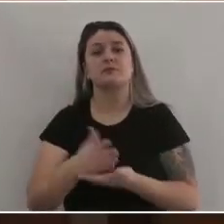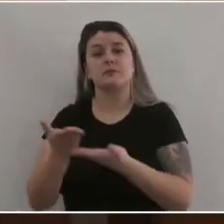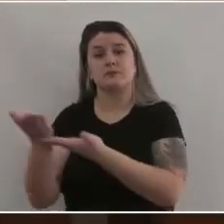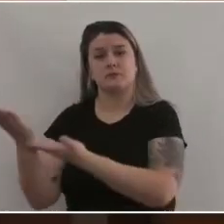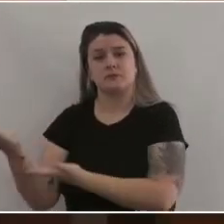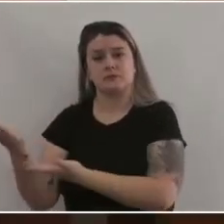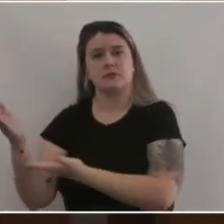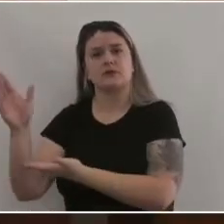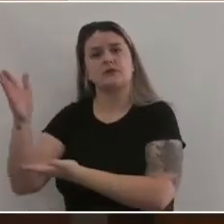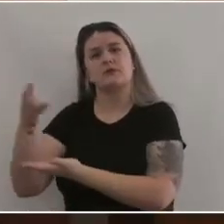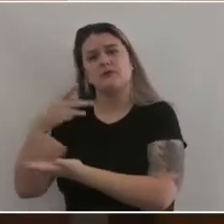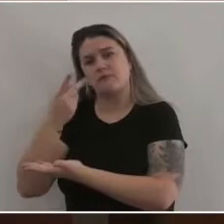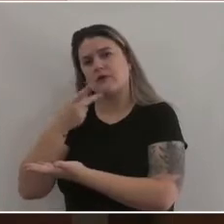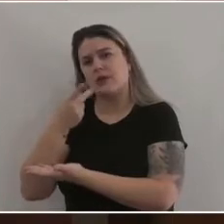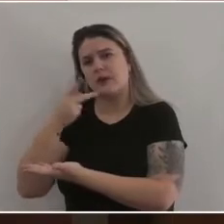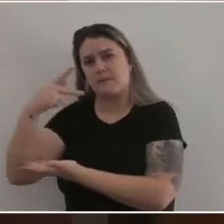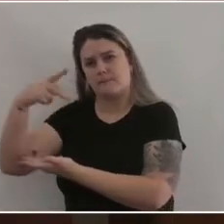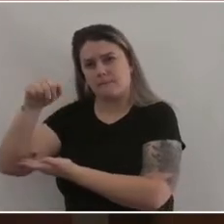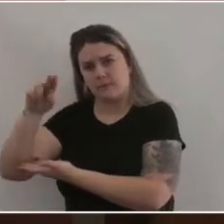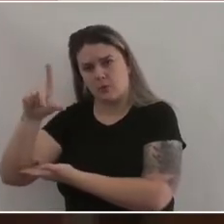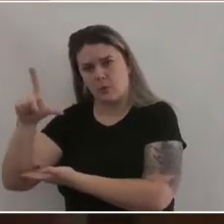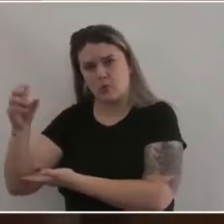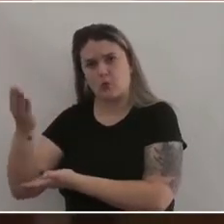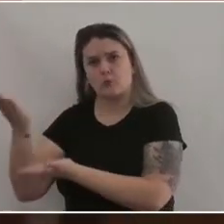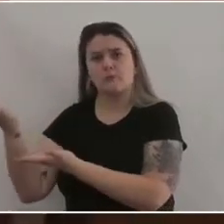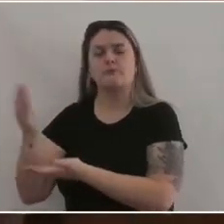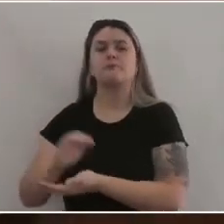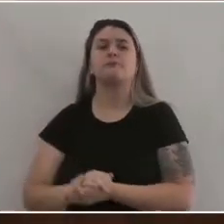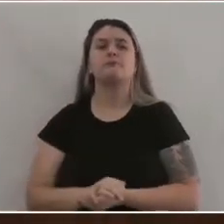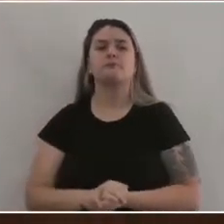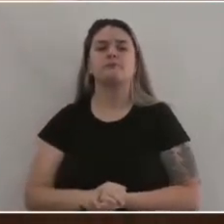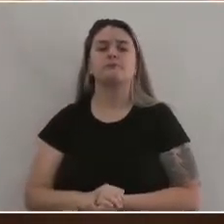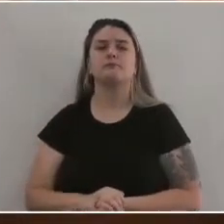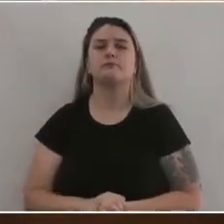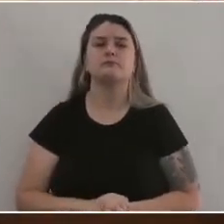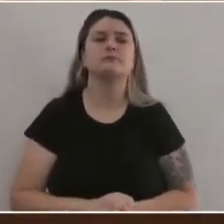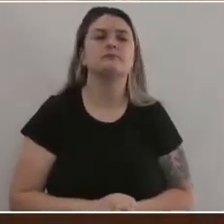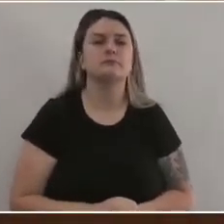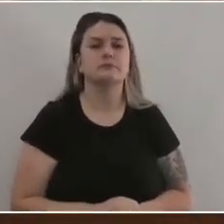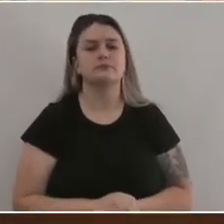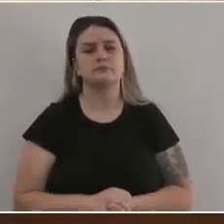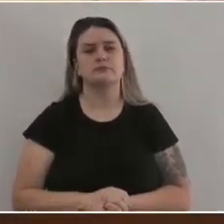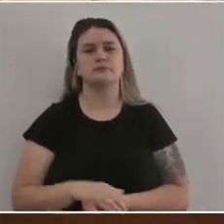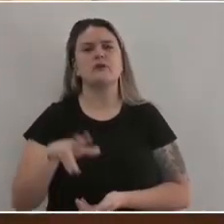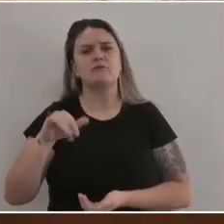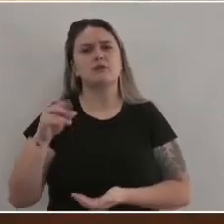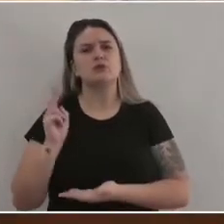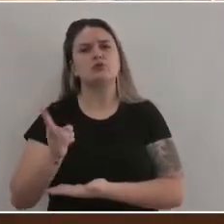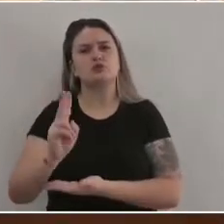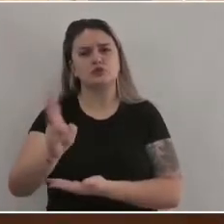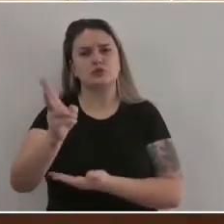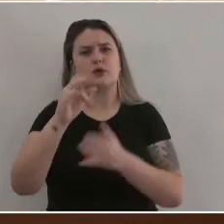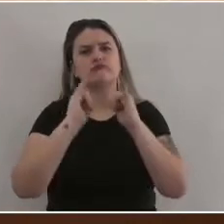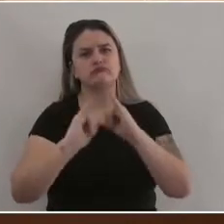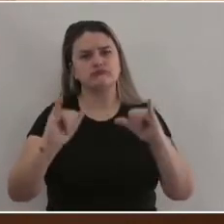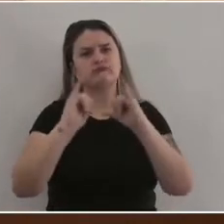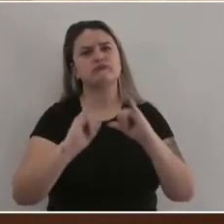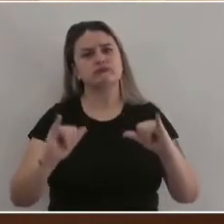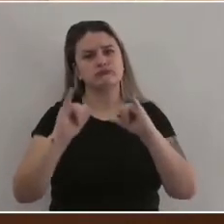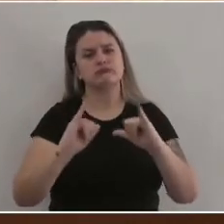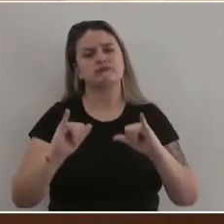Nesse momento, eu passo a palavra para o Paulo, para dar prosseguimento a esse ato